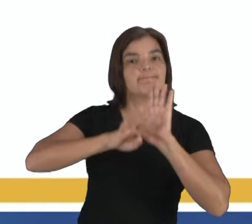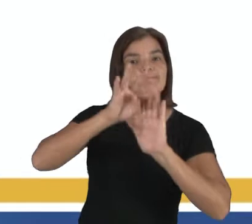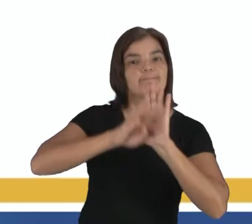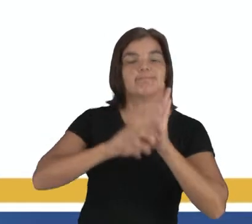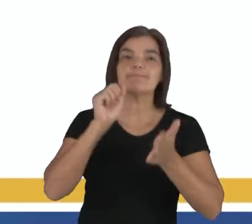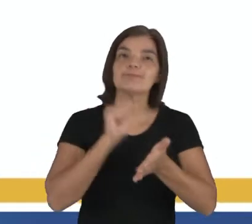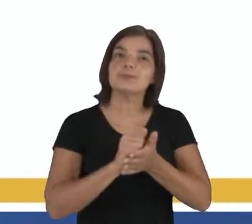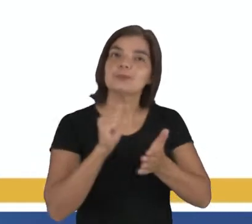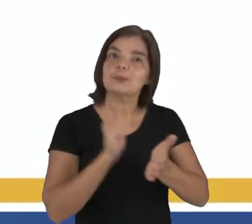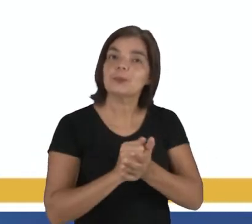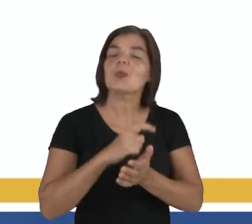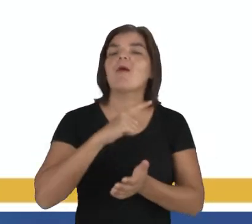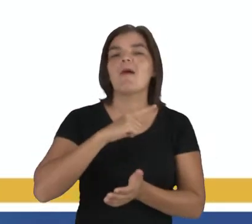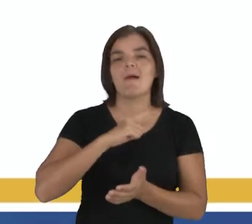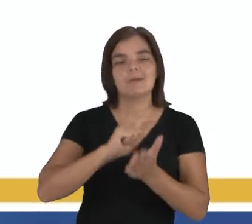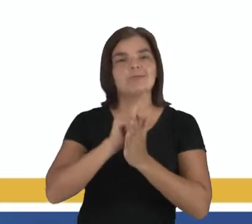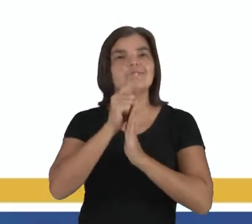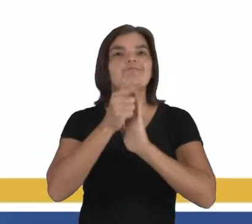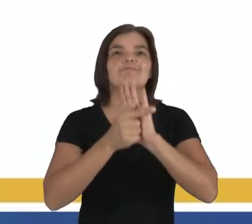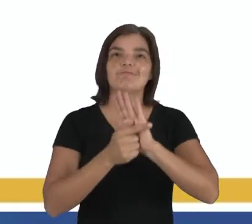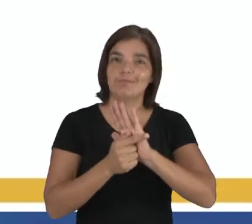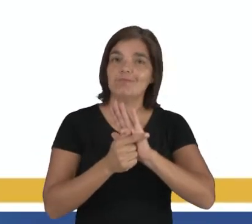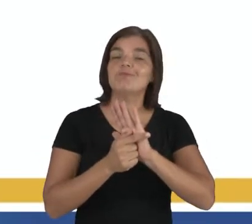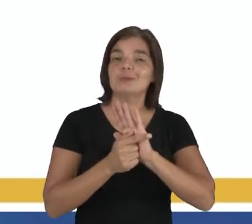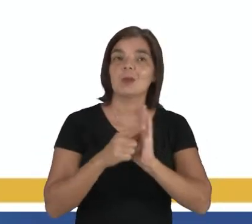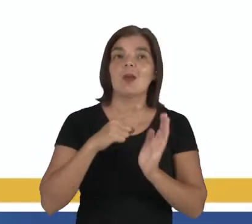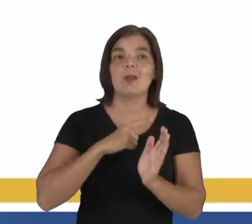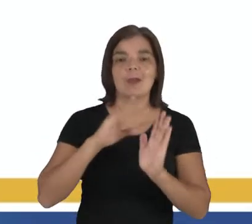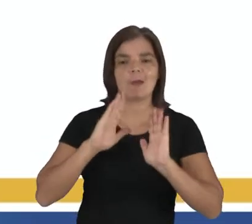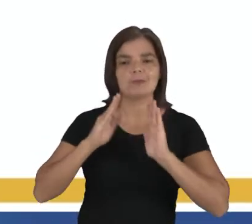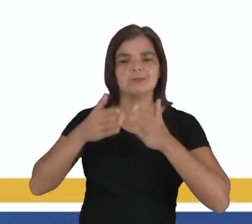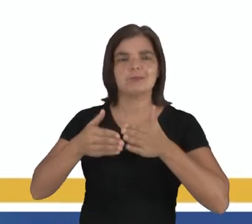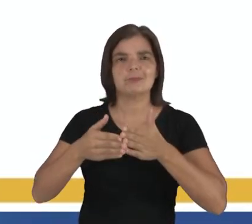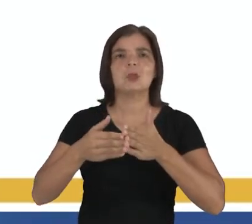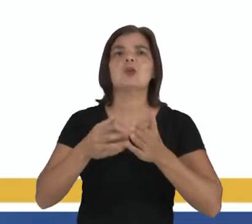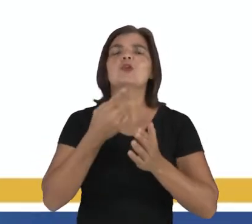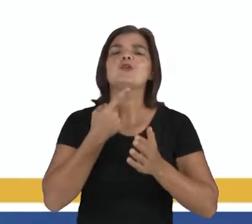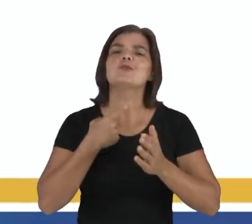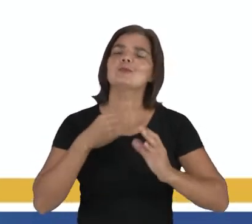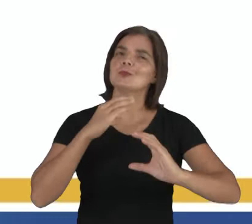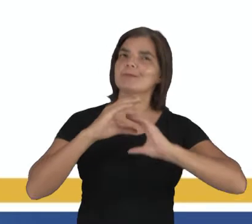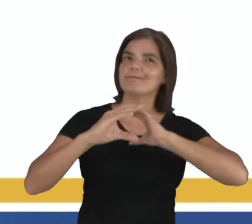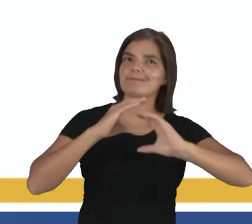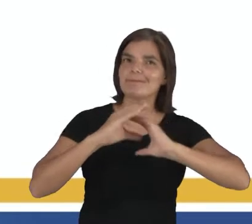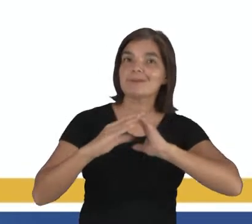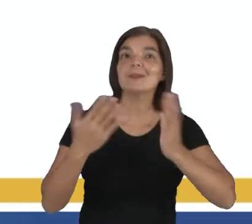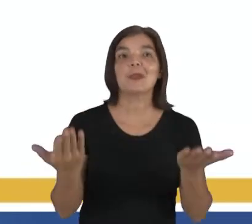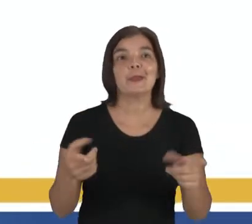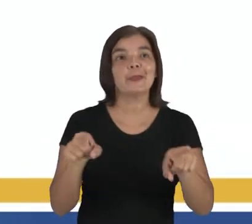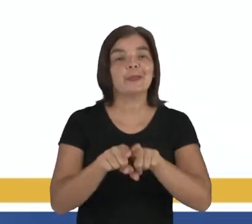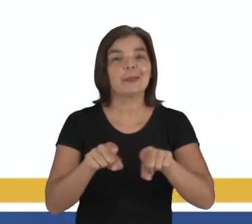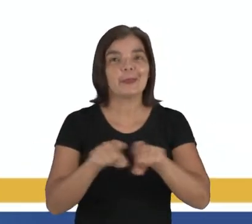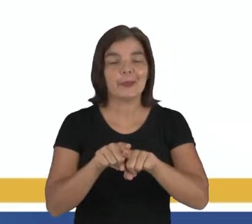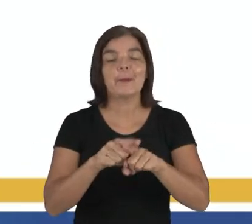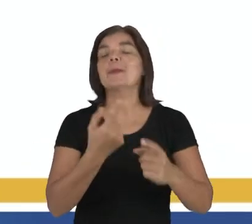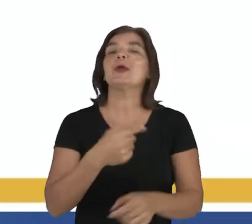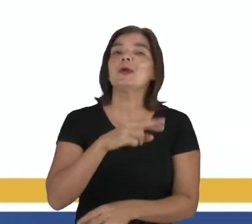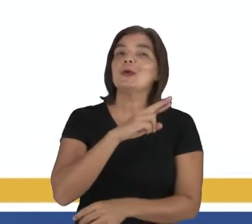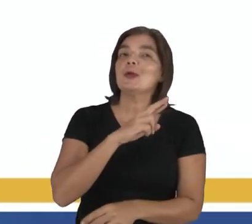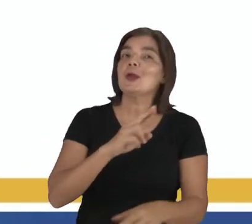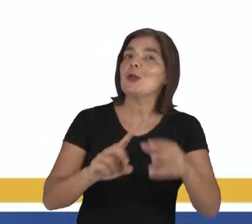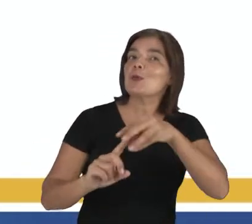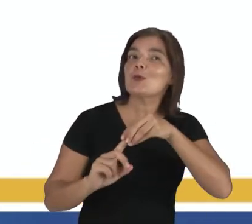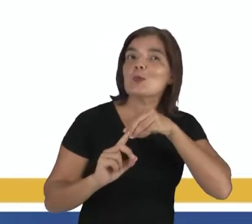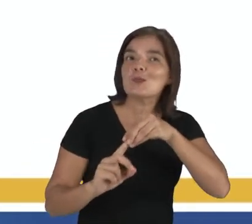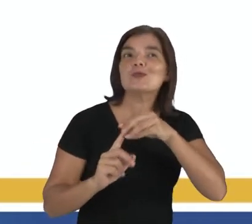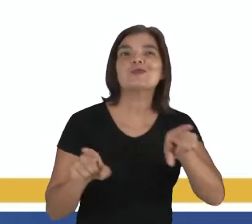a cada texto produzido há um gênero em função daquilo que se deseja comunicar e em função do efeito que